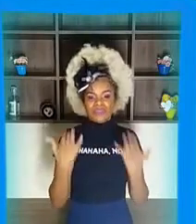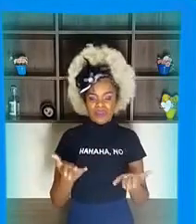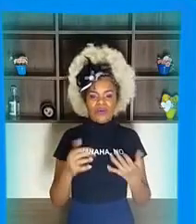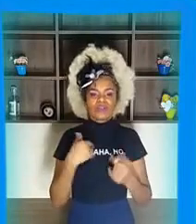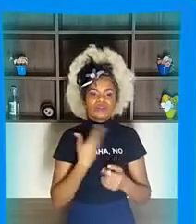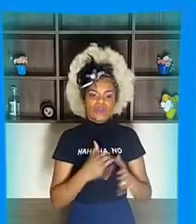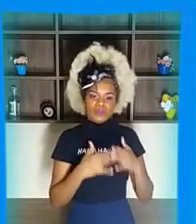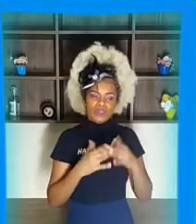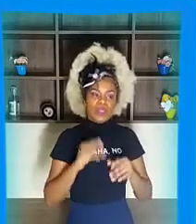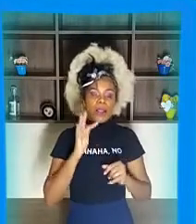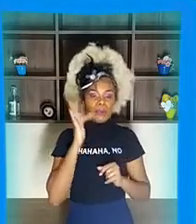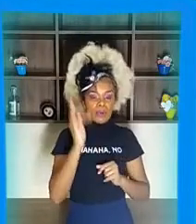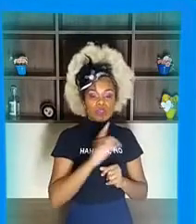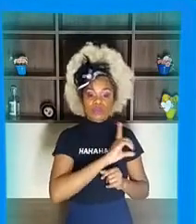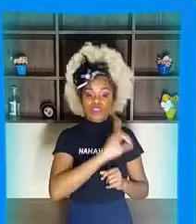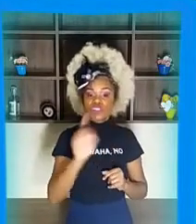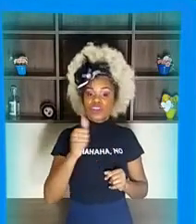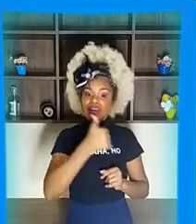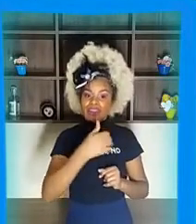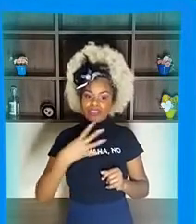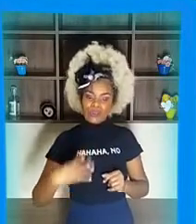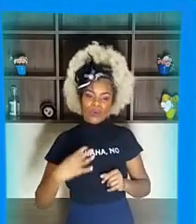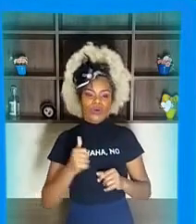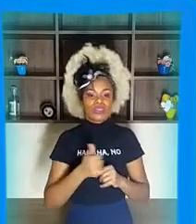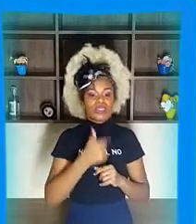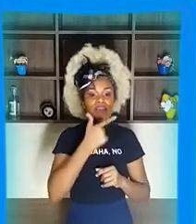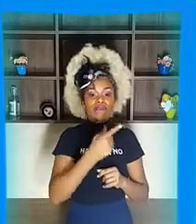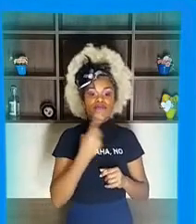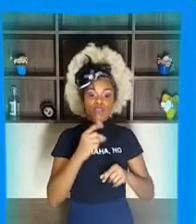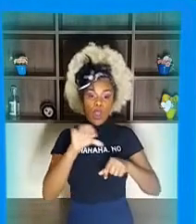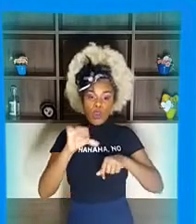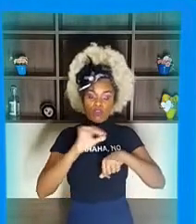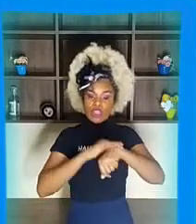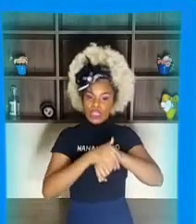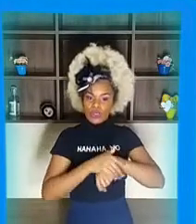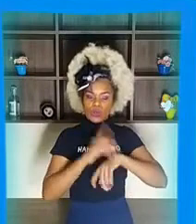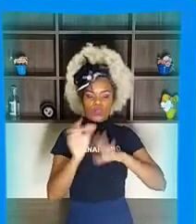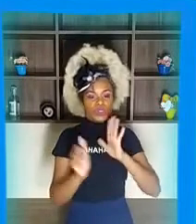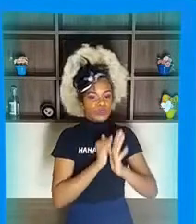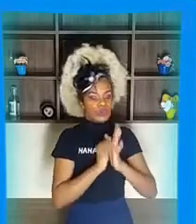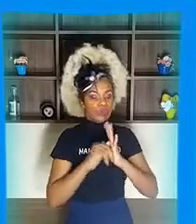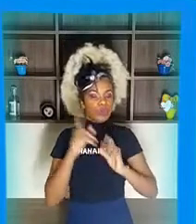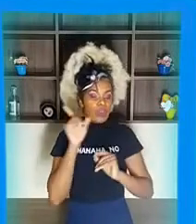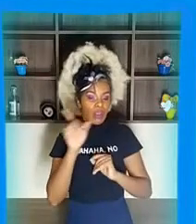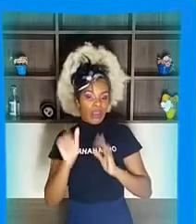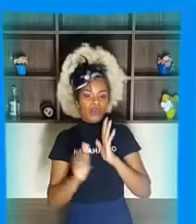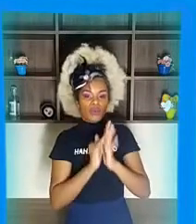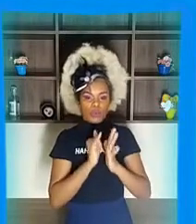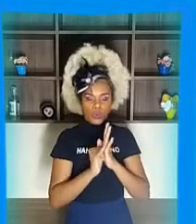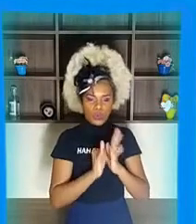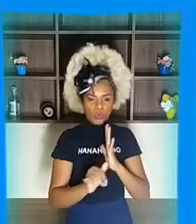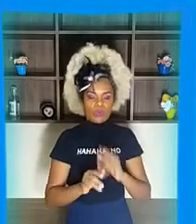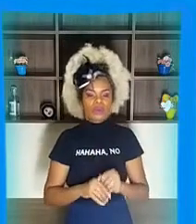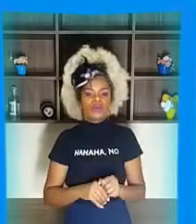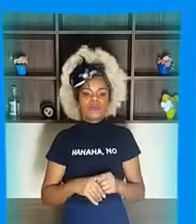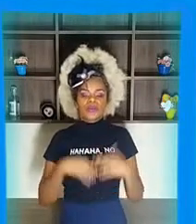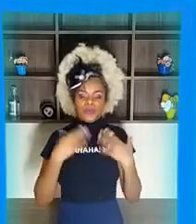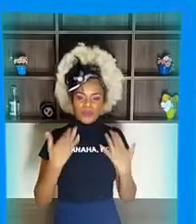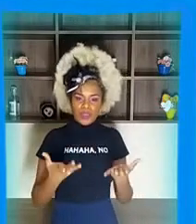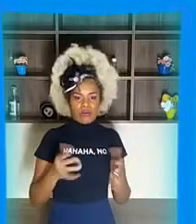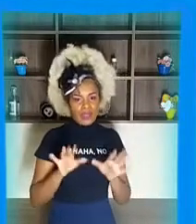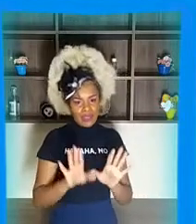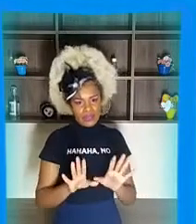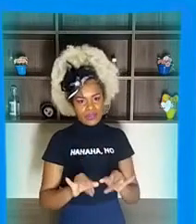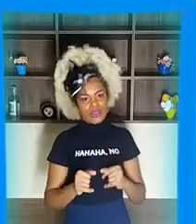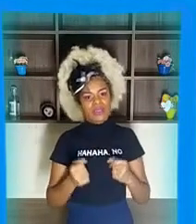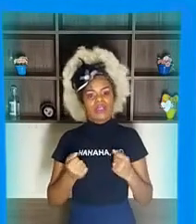uma próxima no dia 14, às 21 horas, no YouTube, nosso canal do YouTube. Então, é isso, é Juntos